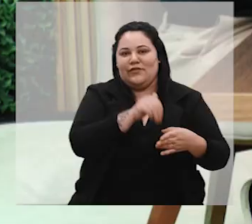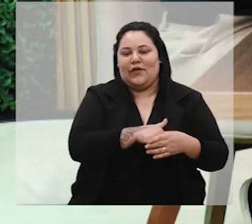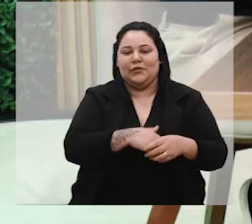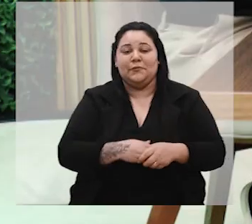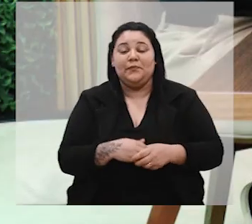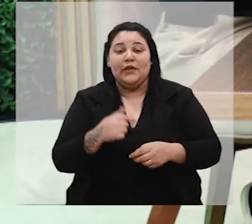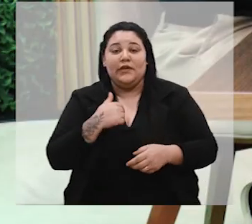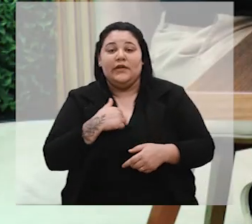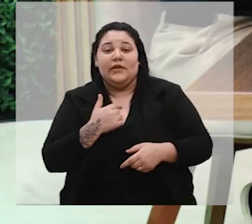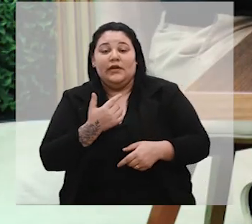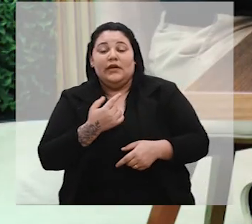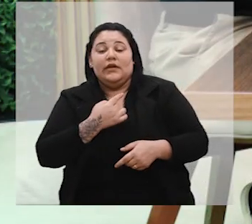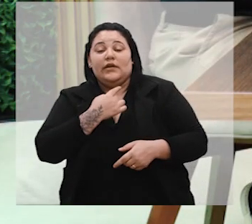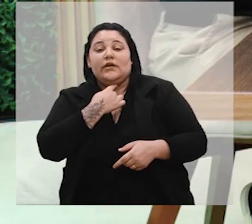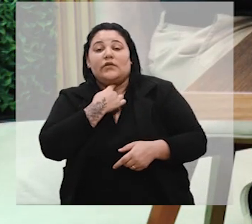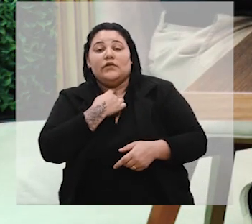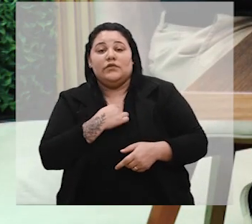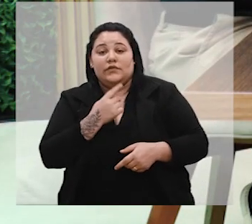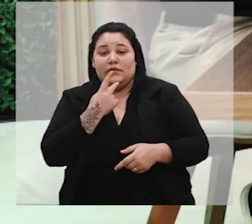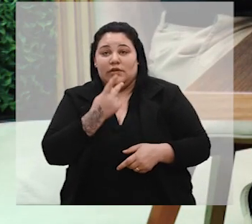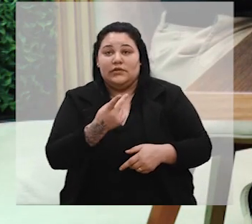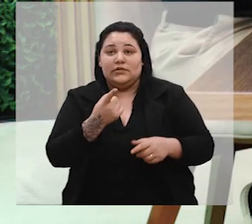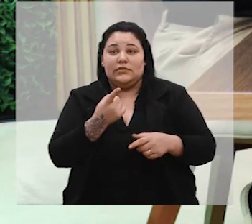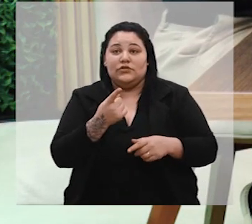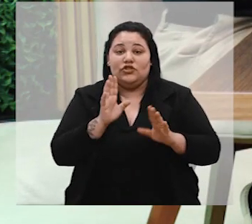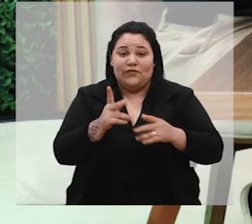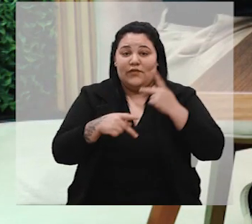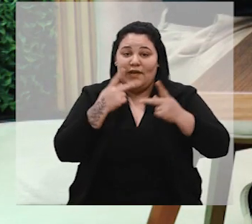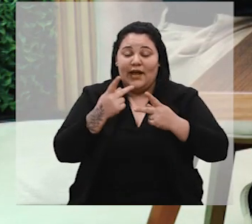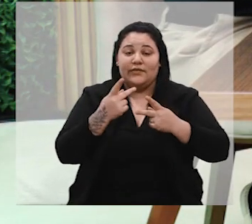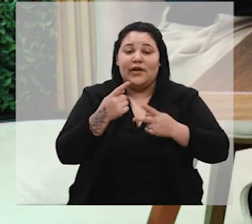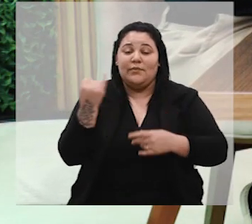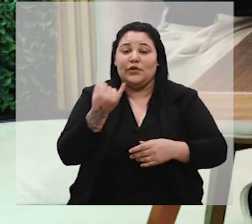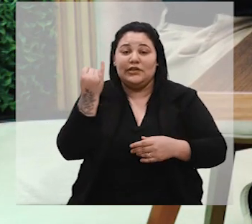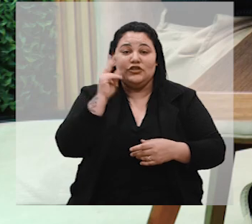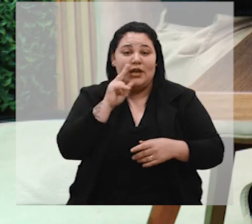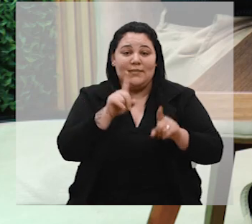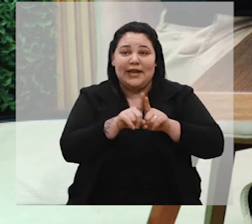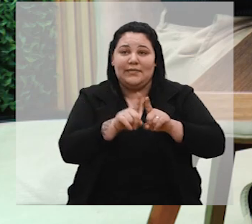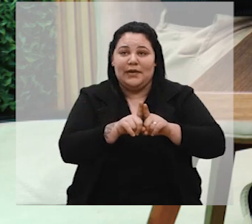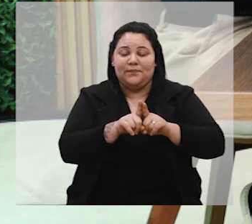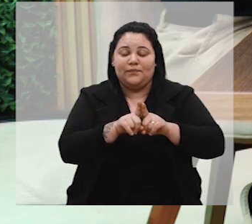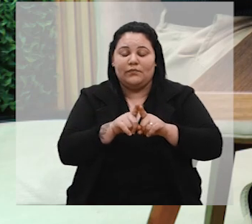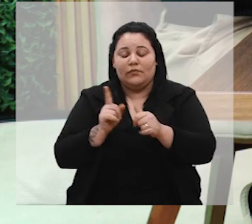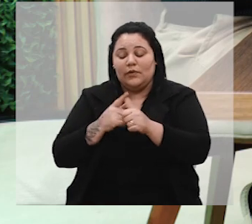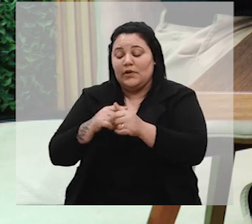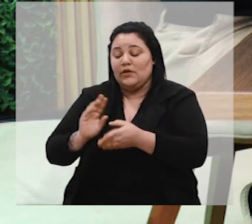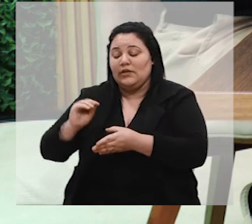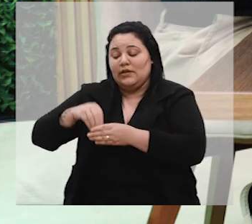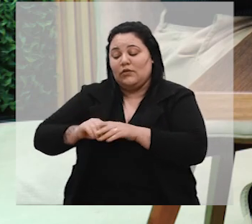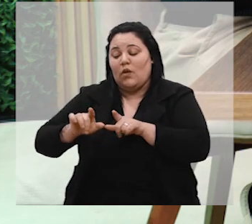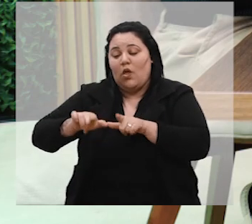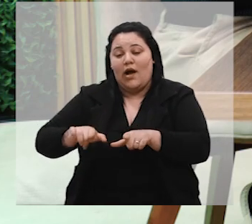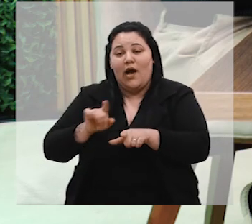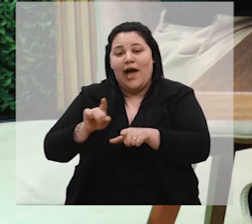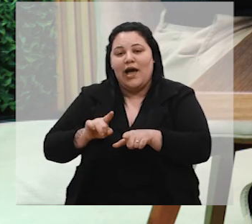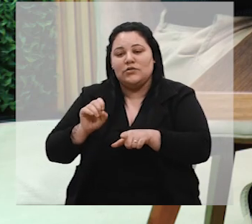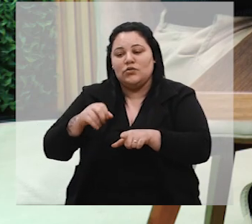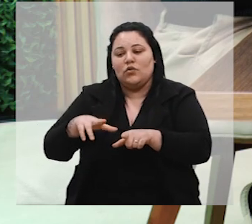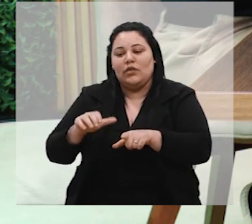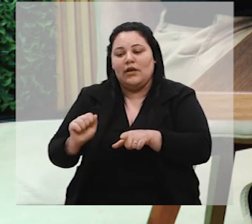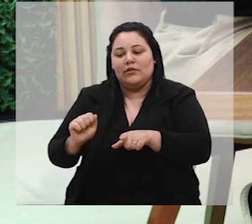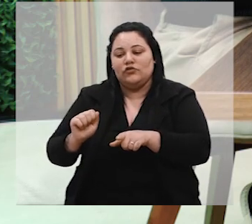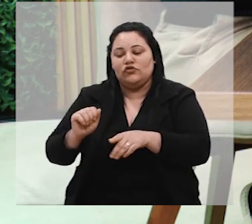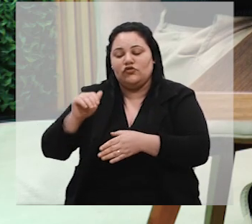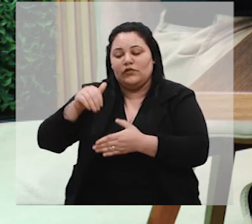2 comentários que já foram tecidos aqui, eu acho que vale reiterar. Primeiro é o seguinte: dentro de uma mesma zona eleitoral, existem